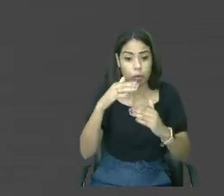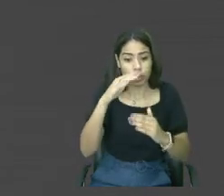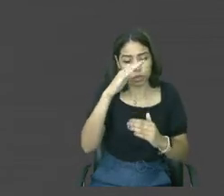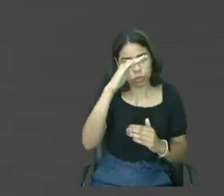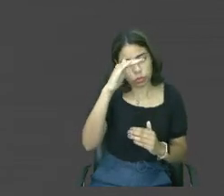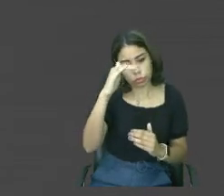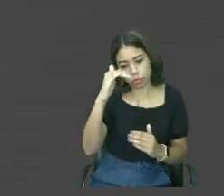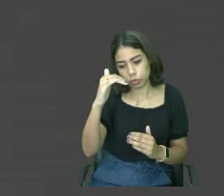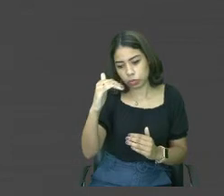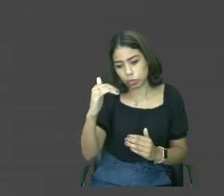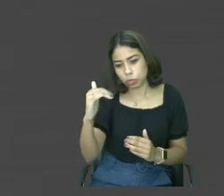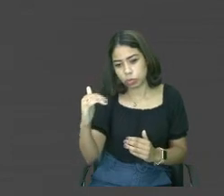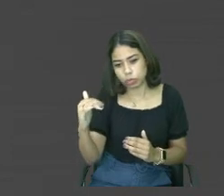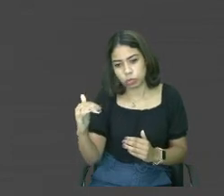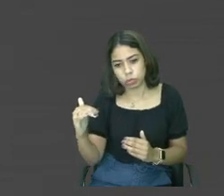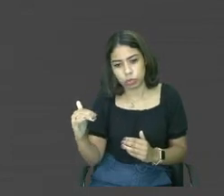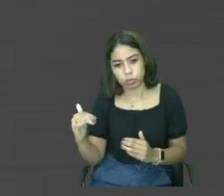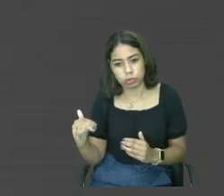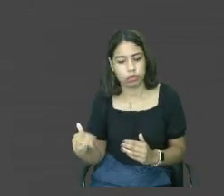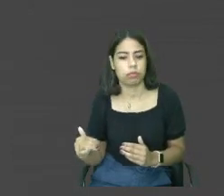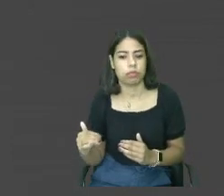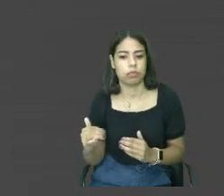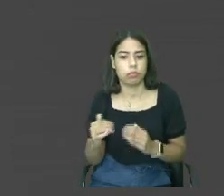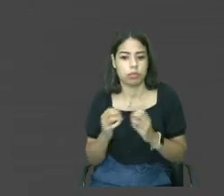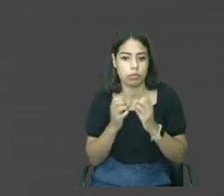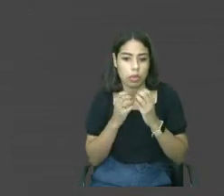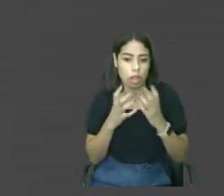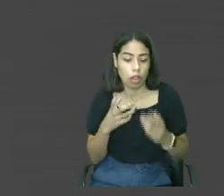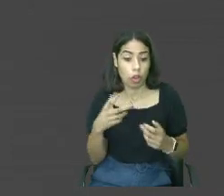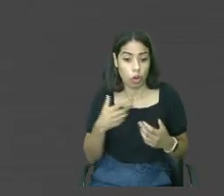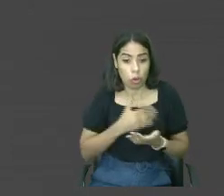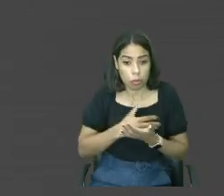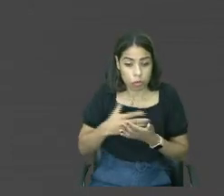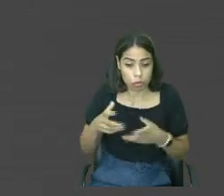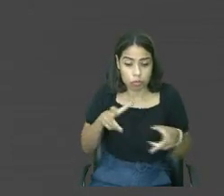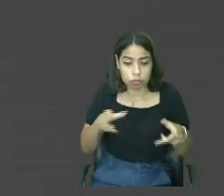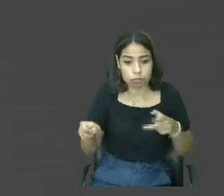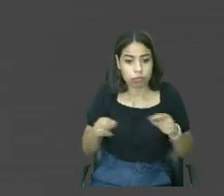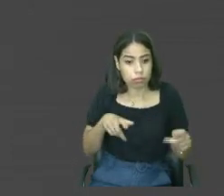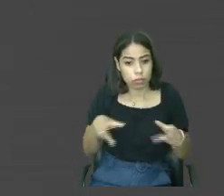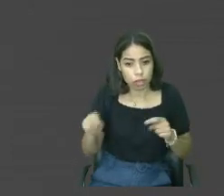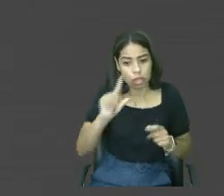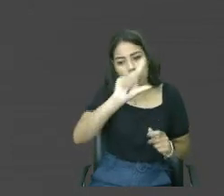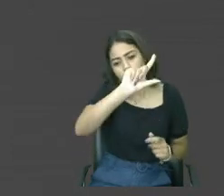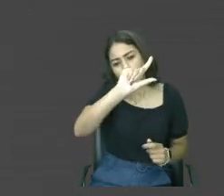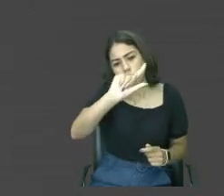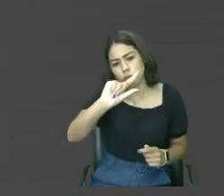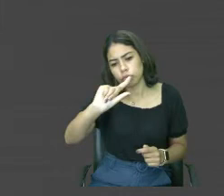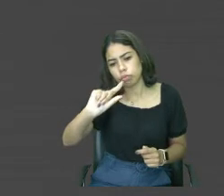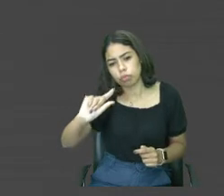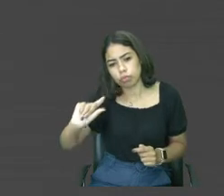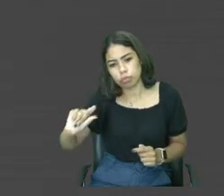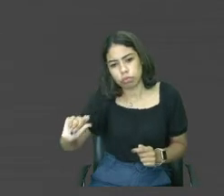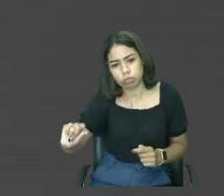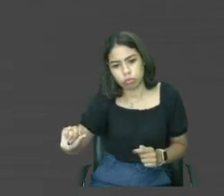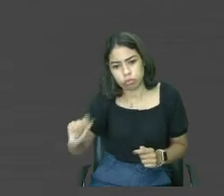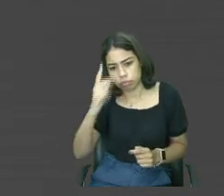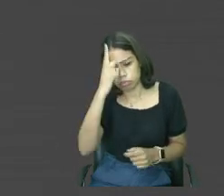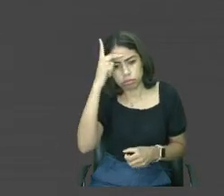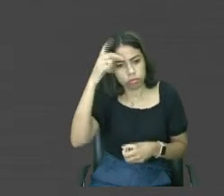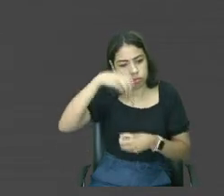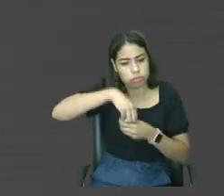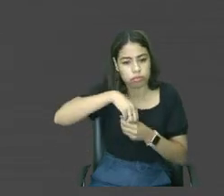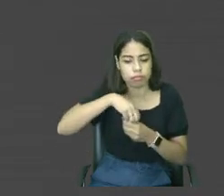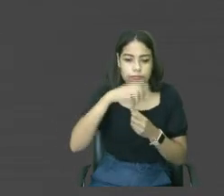coincide exatamente com o avanço da vacinação. Né? À medida que a vacinação foi aumentando, a gente vê, inclusive, o número